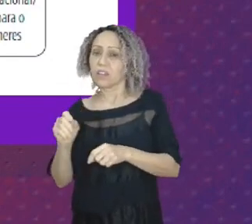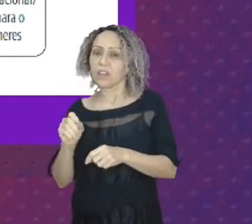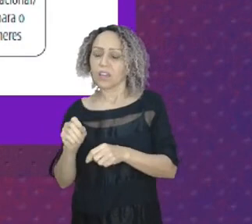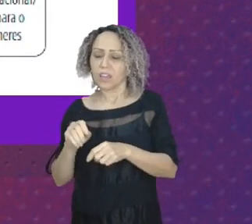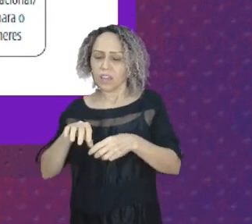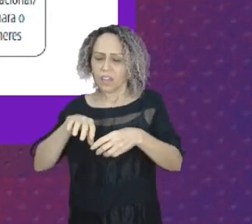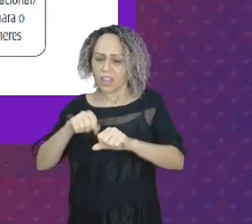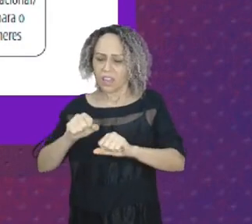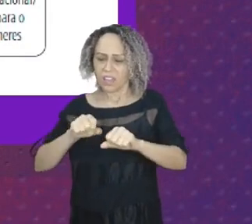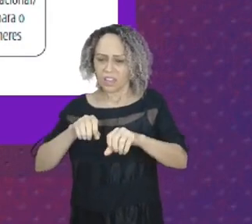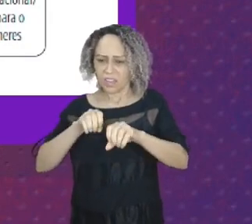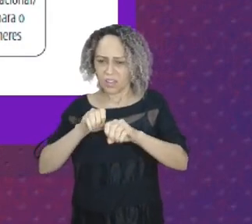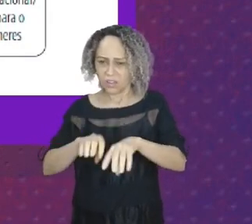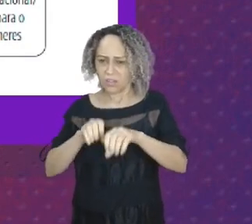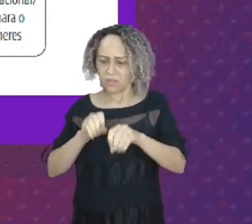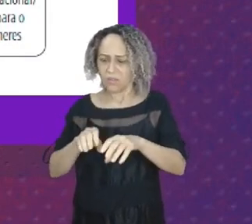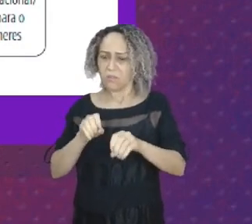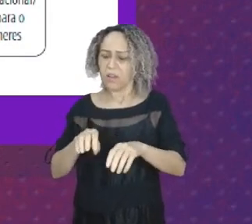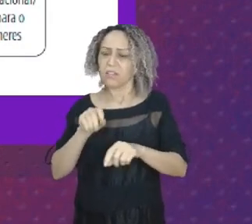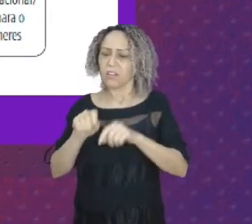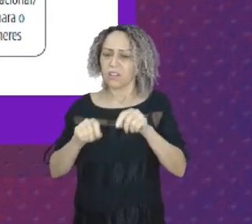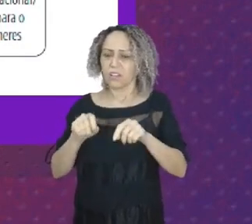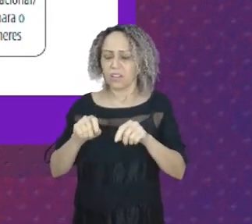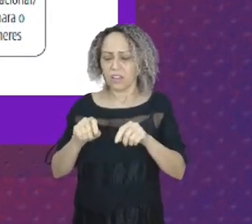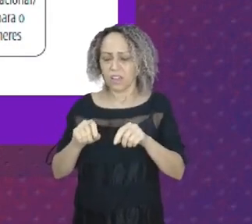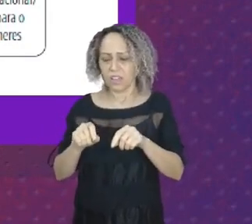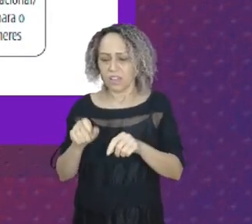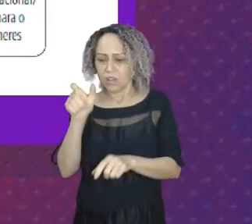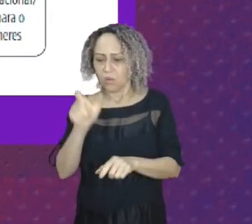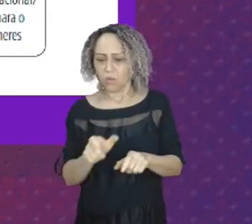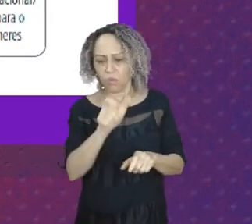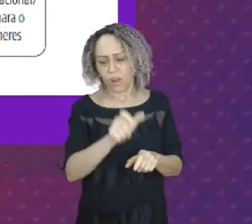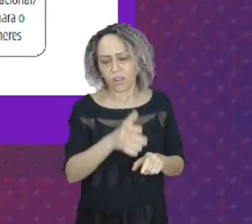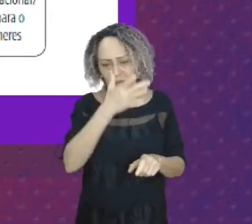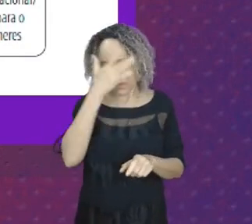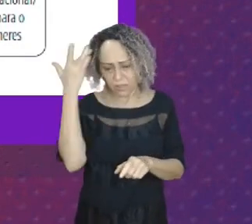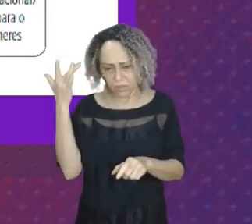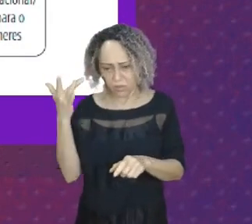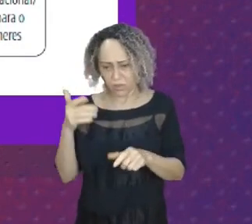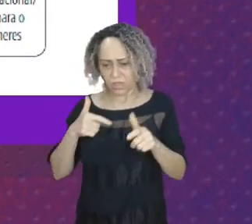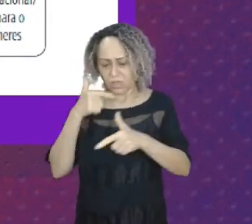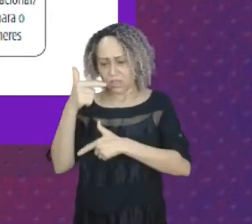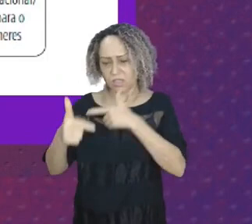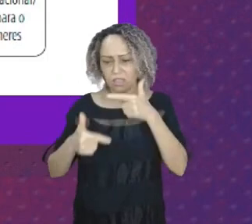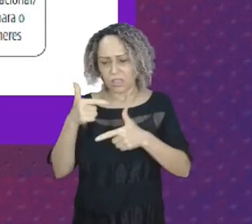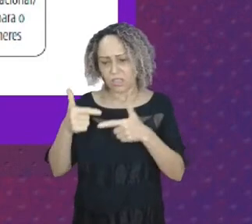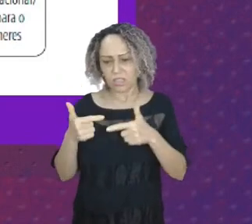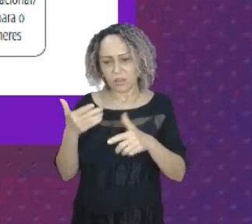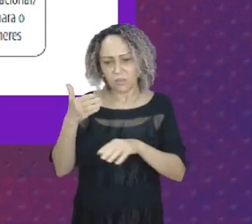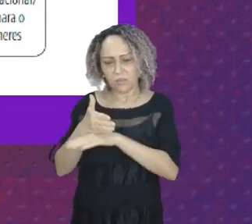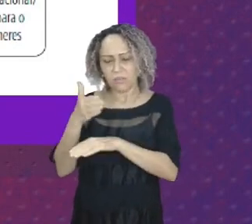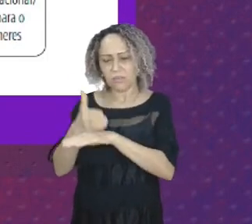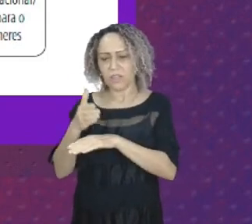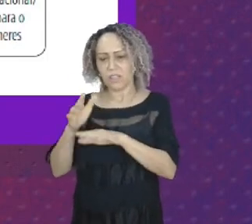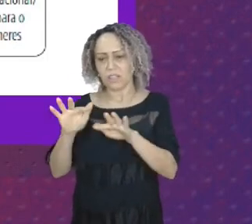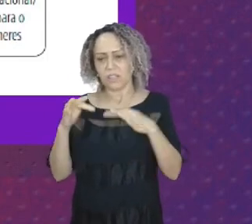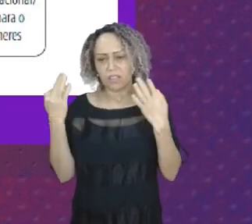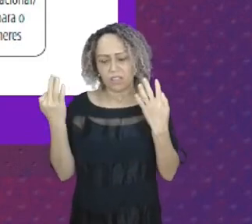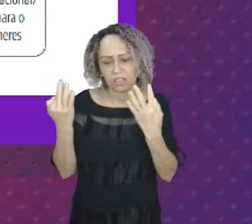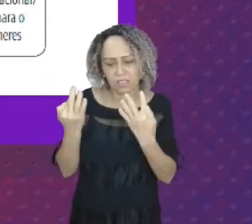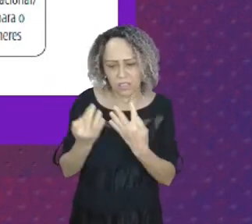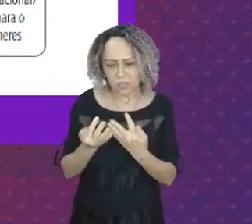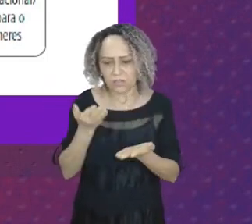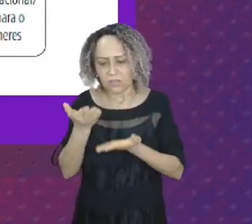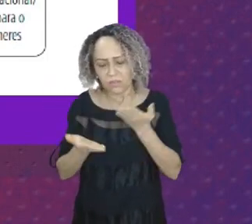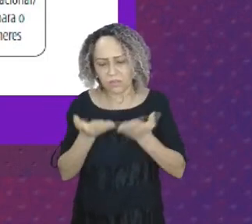eles consigam aí interagir, fazer com que essa rede funcione. Uma outra categorização é o enfrentamento e o combate,